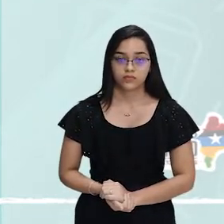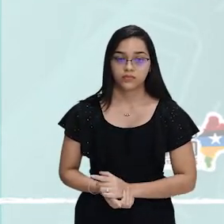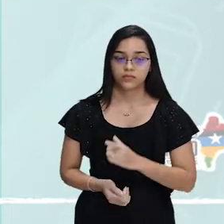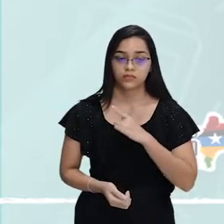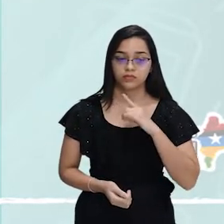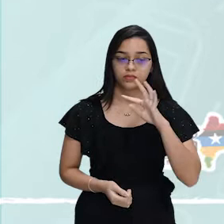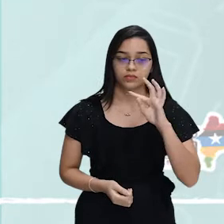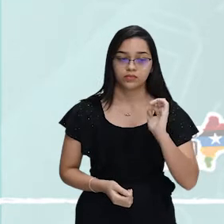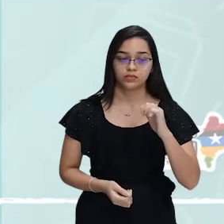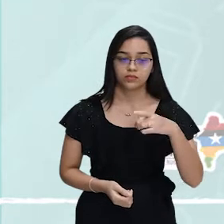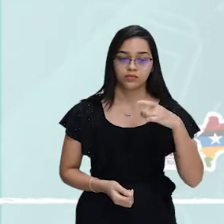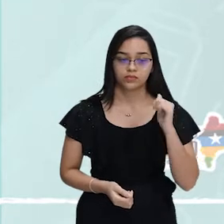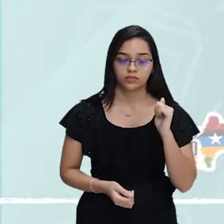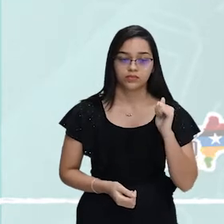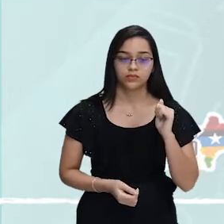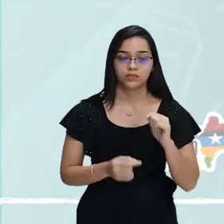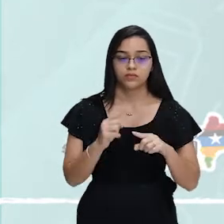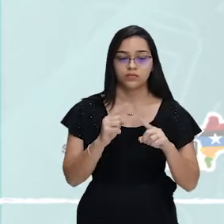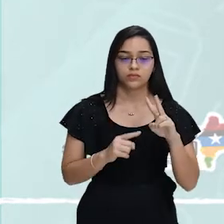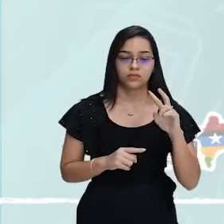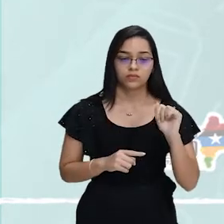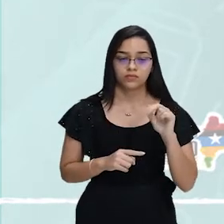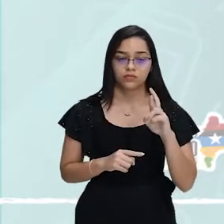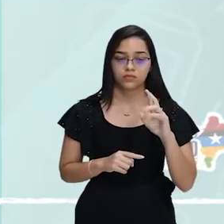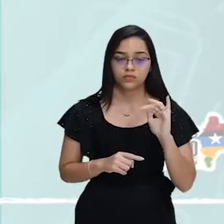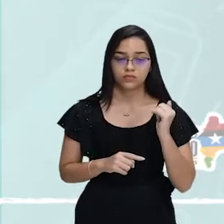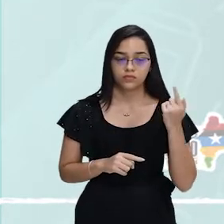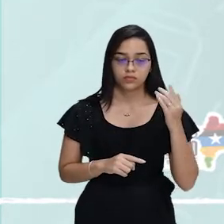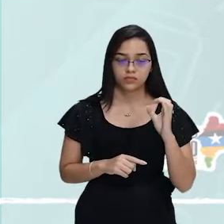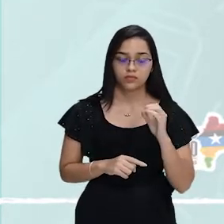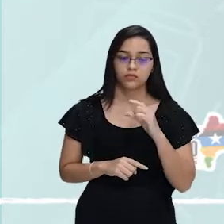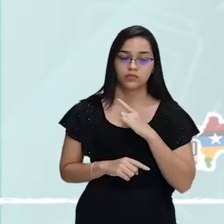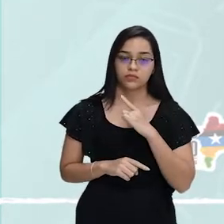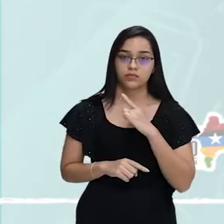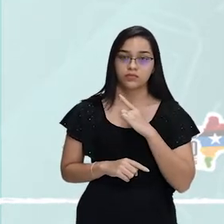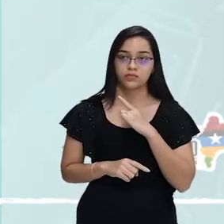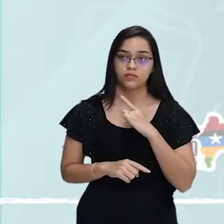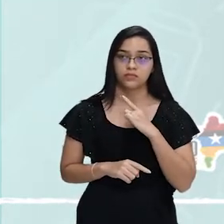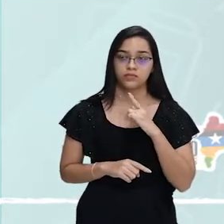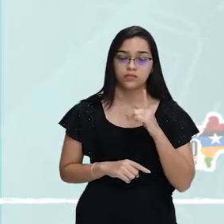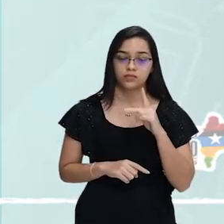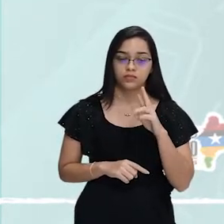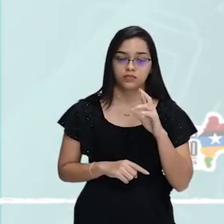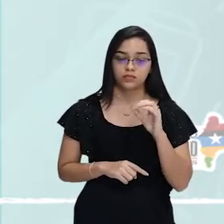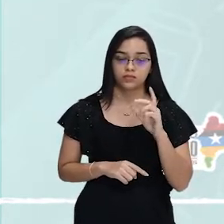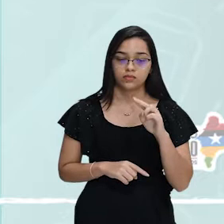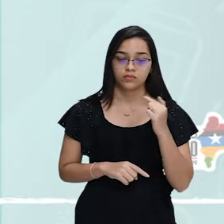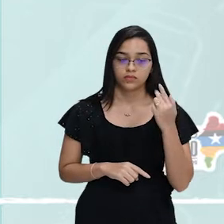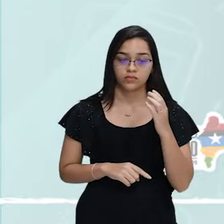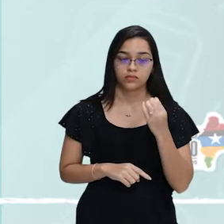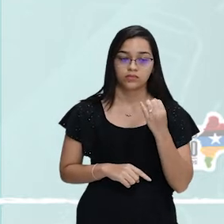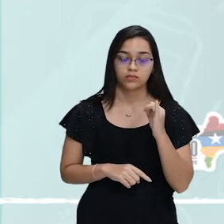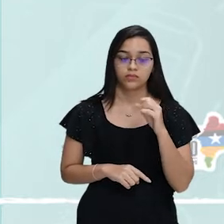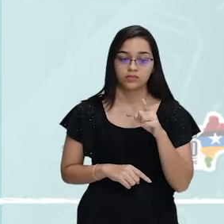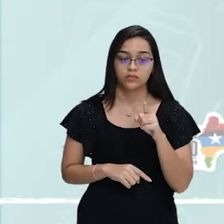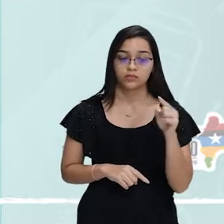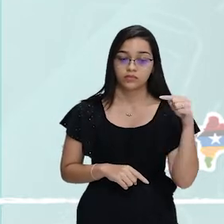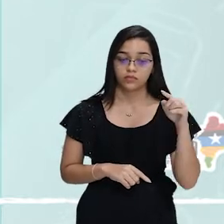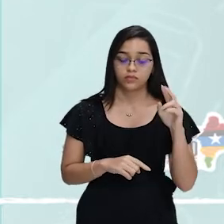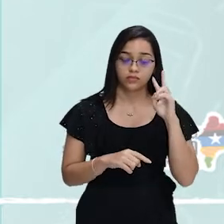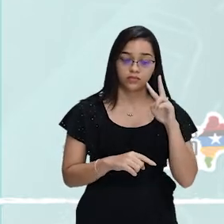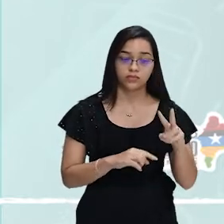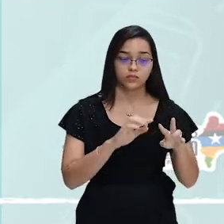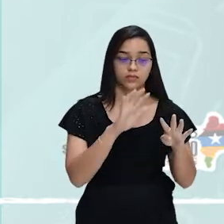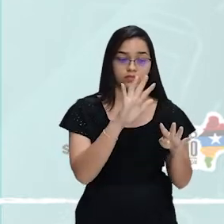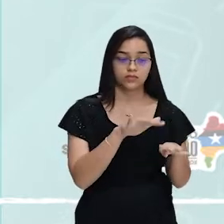taxa média de variação, né? Primeiro eu tenho que saber a taxa de variação da produção. Tá? Se você for na tabela, você